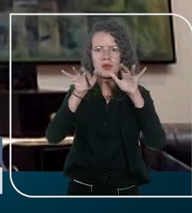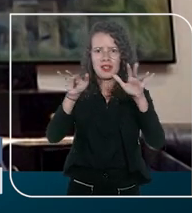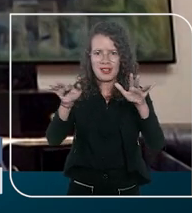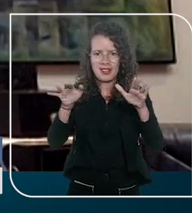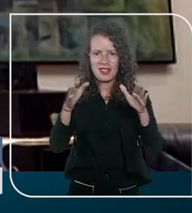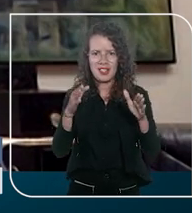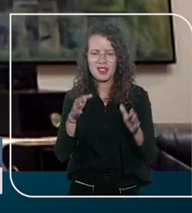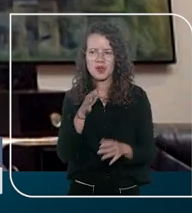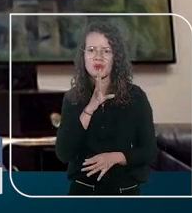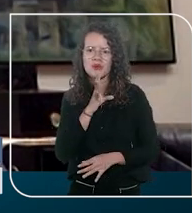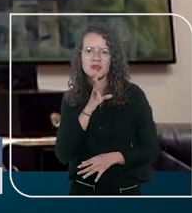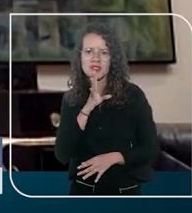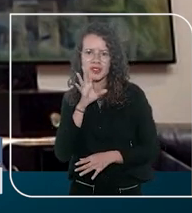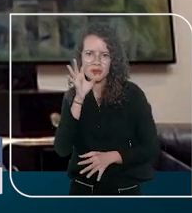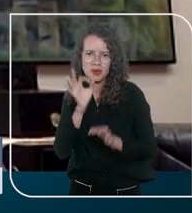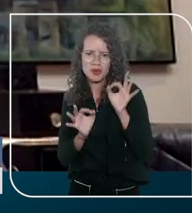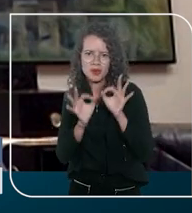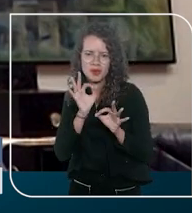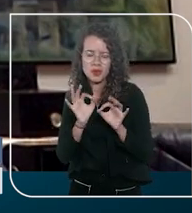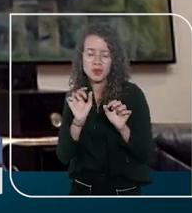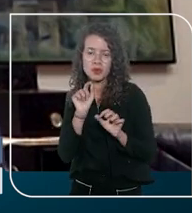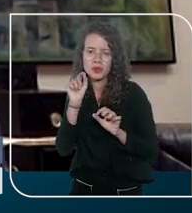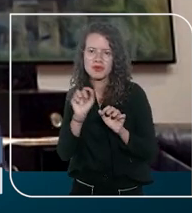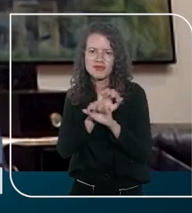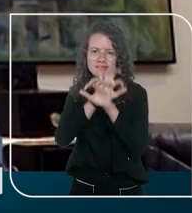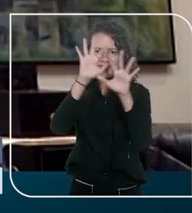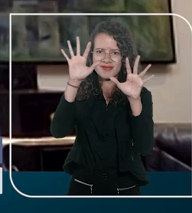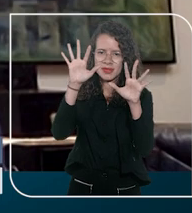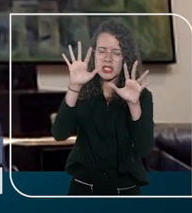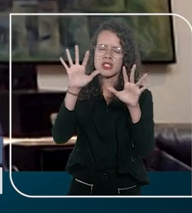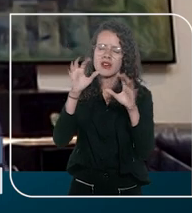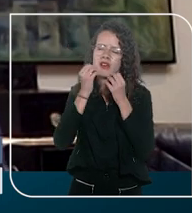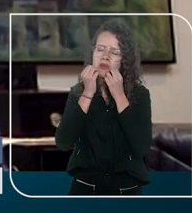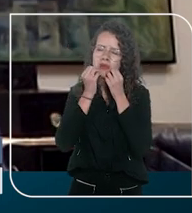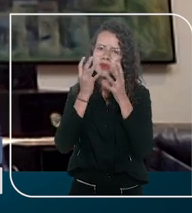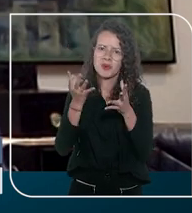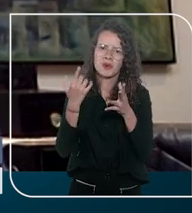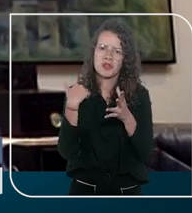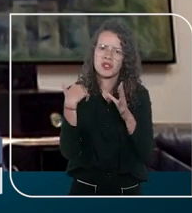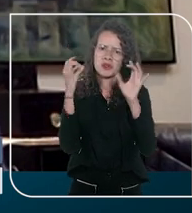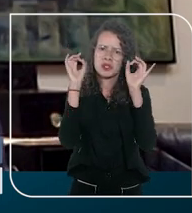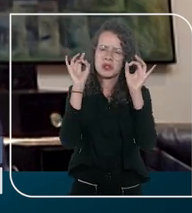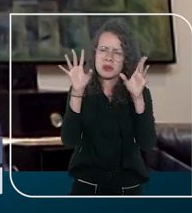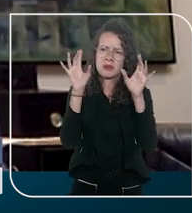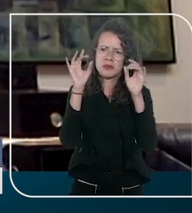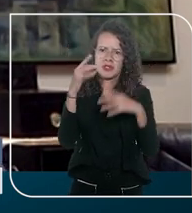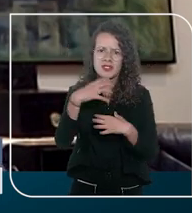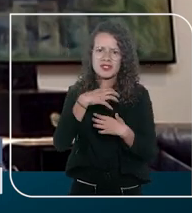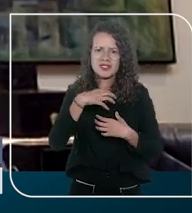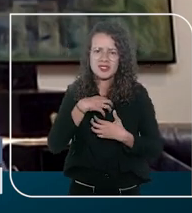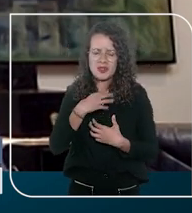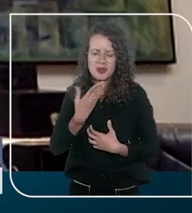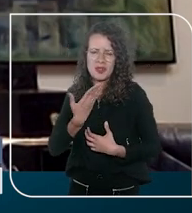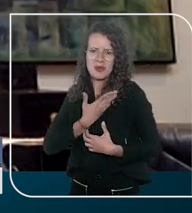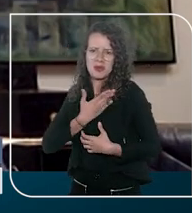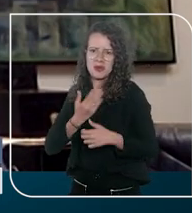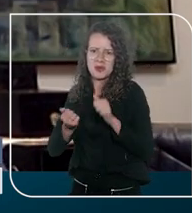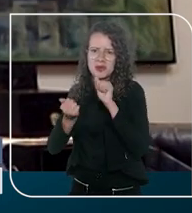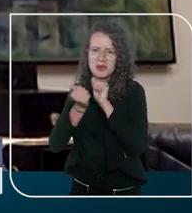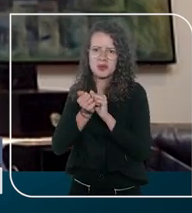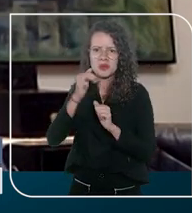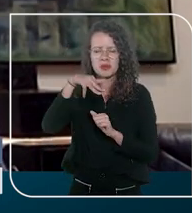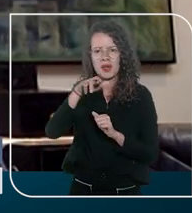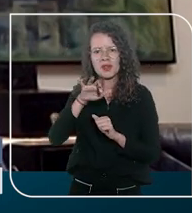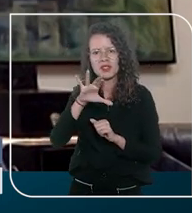jurídico. E uma honra maior ainda fazer isso ao lado, junto com um grande amigo, Maurício